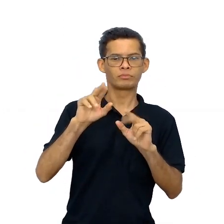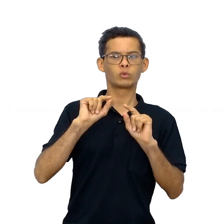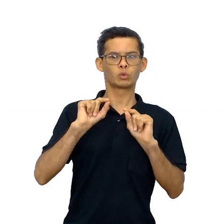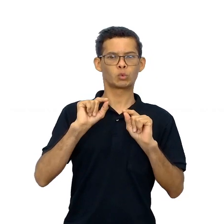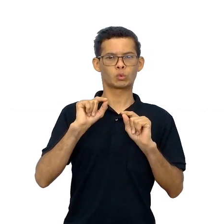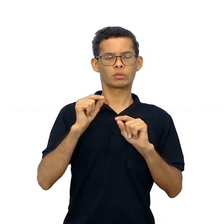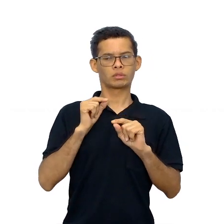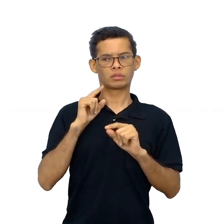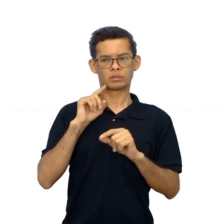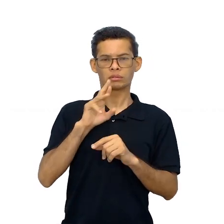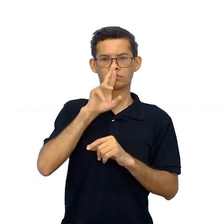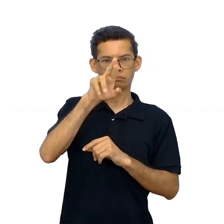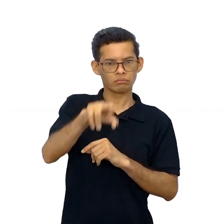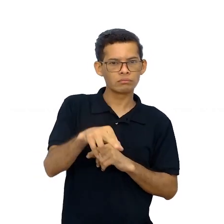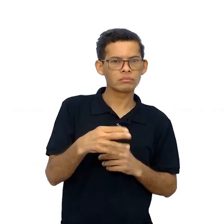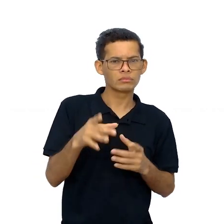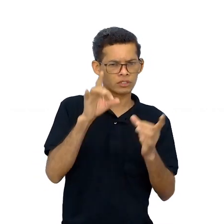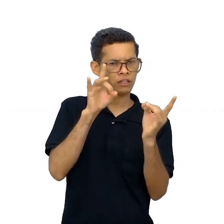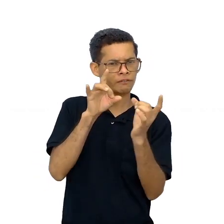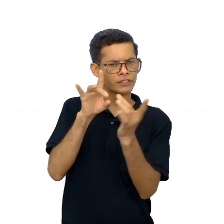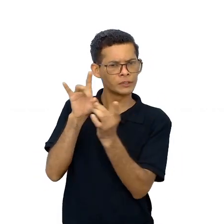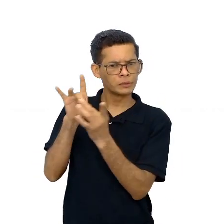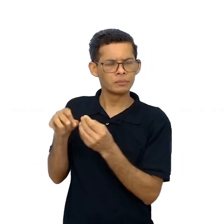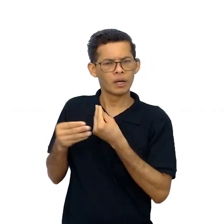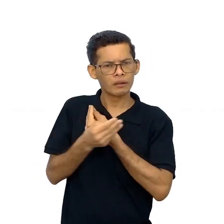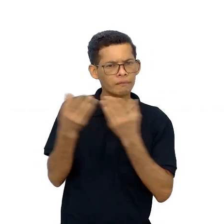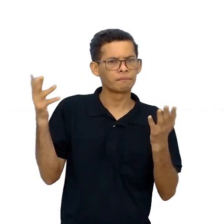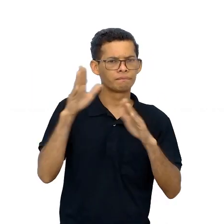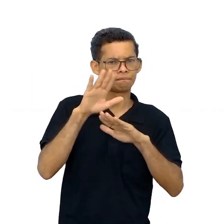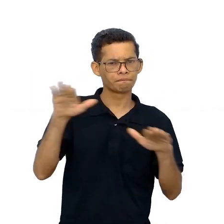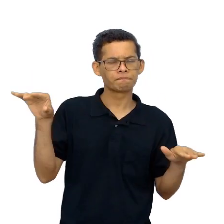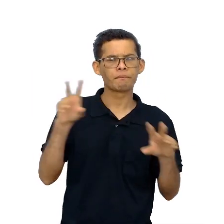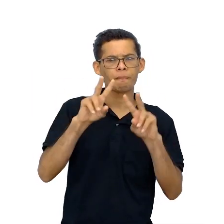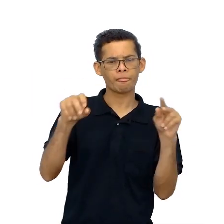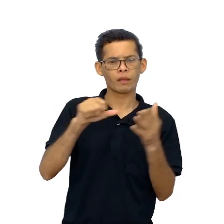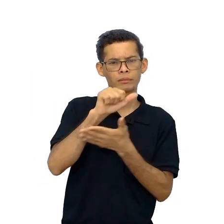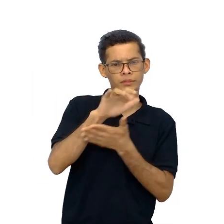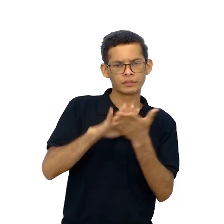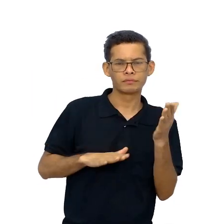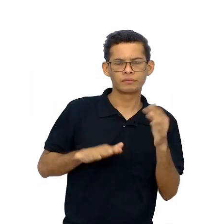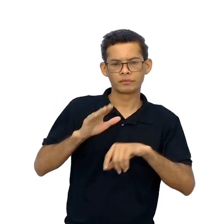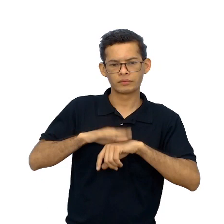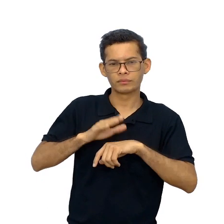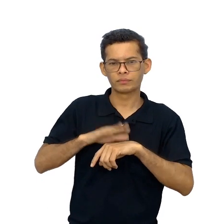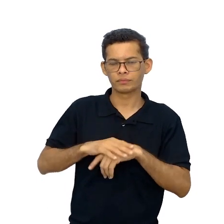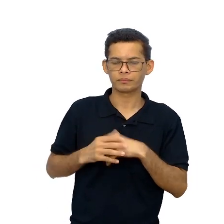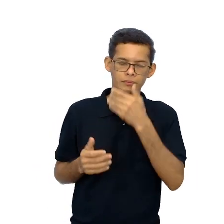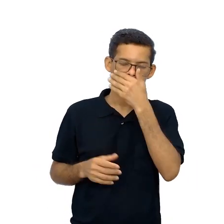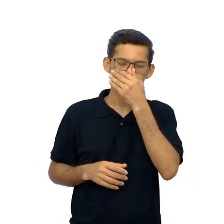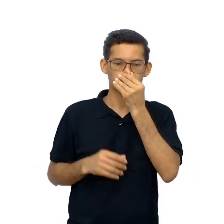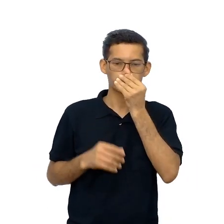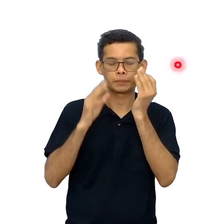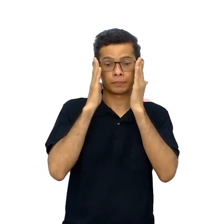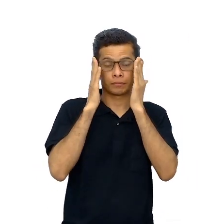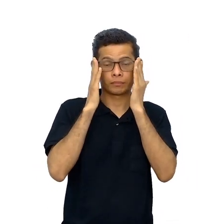né? Encaminhem esses feedbacks para os estudantes em relação às atividades propostas. A